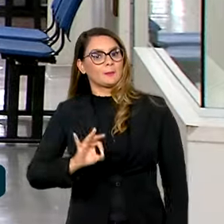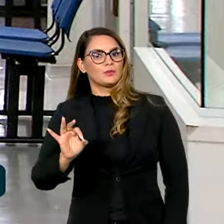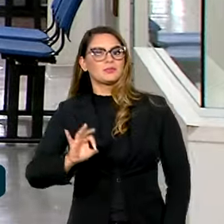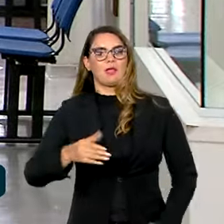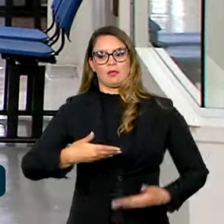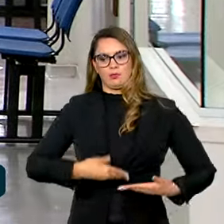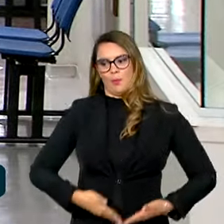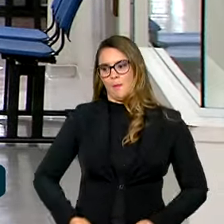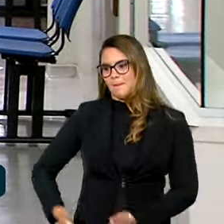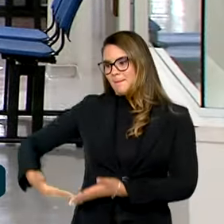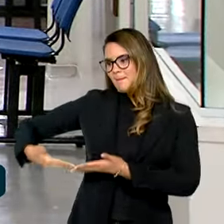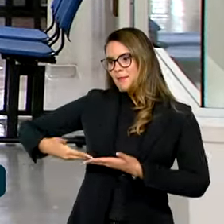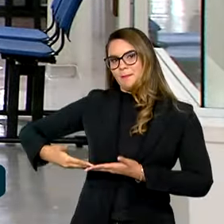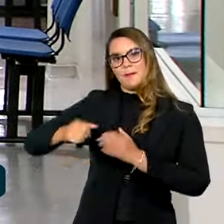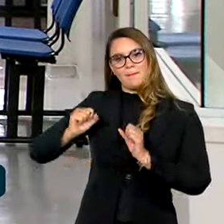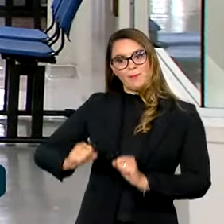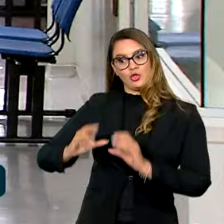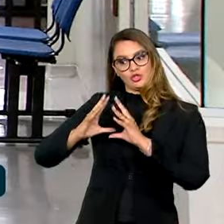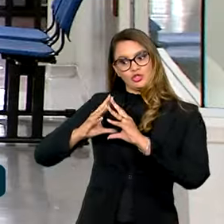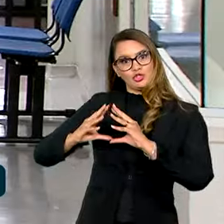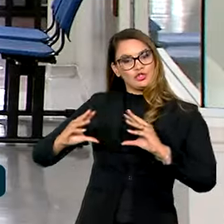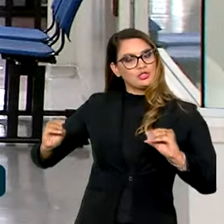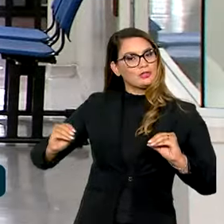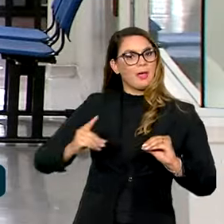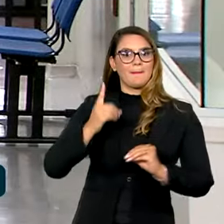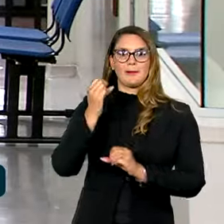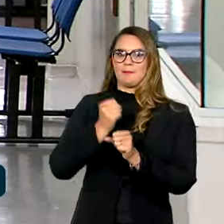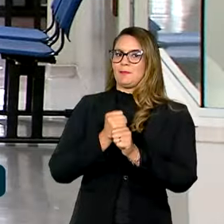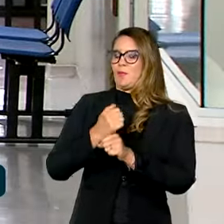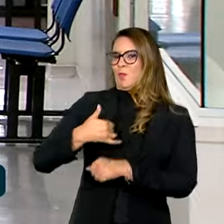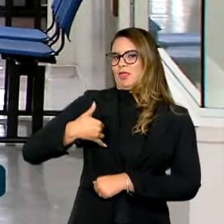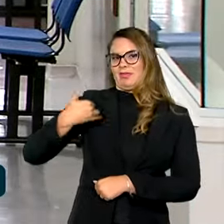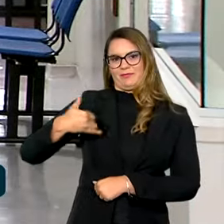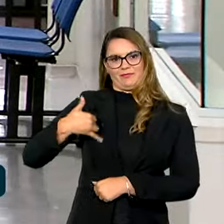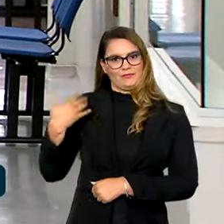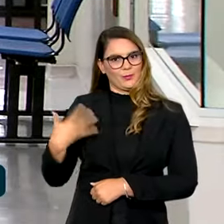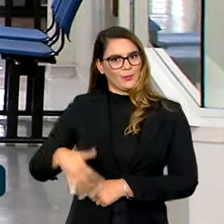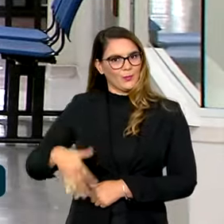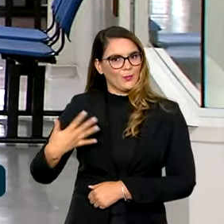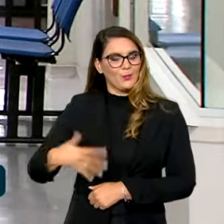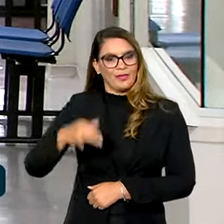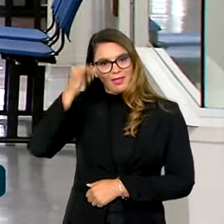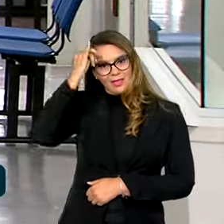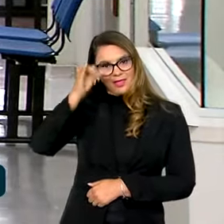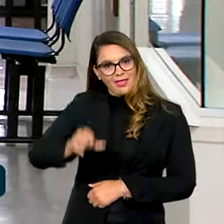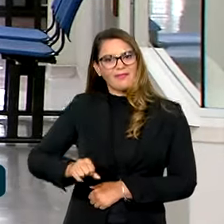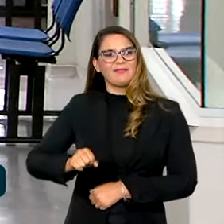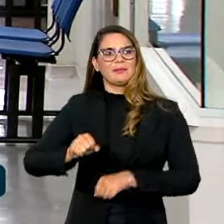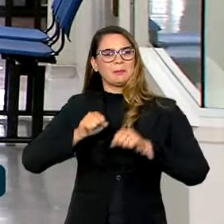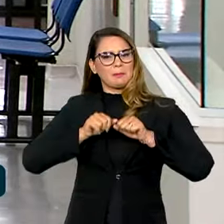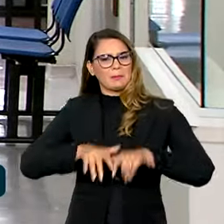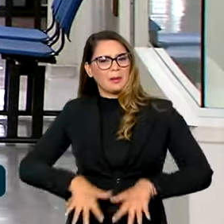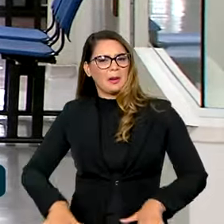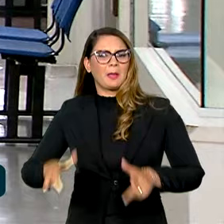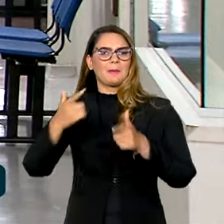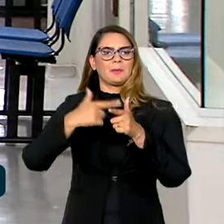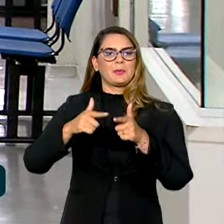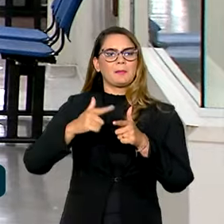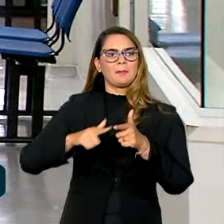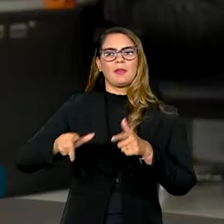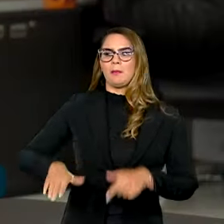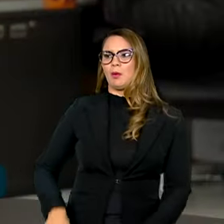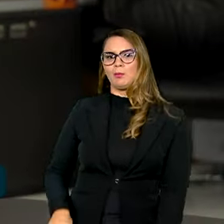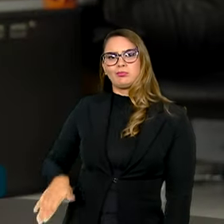recém-nascidos podem eliminar o parasita no primeiro ano de vida, o que evita a manifestação de sérios problemas na